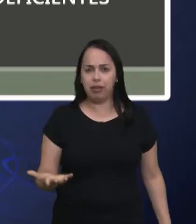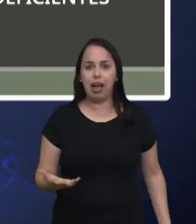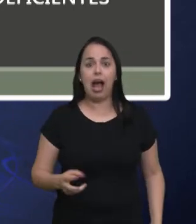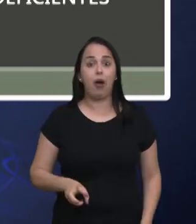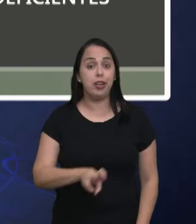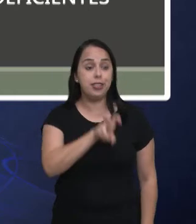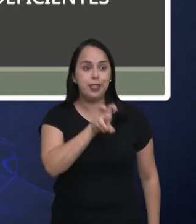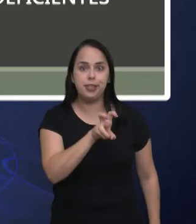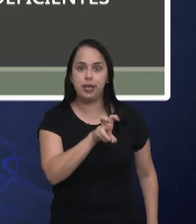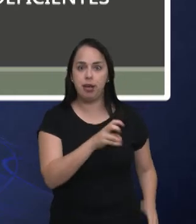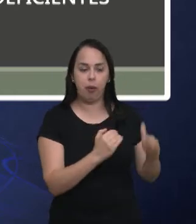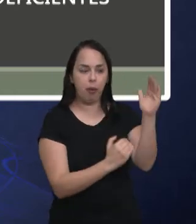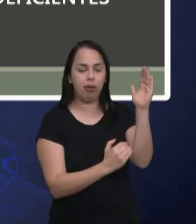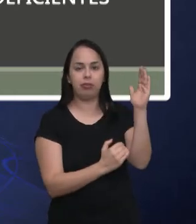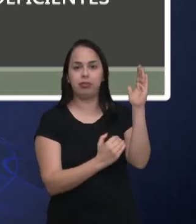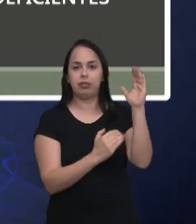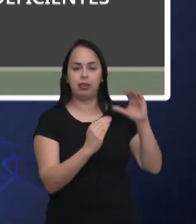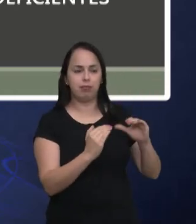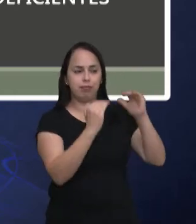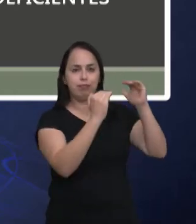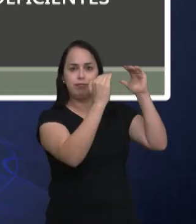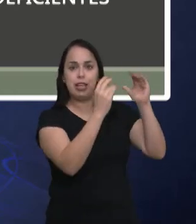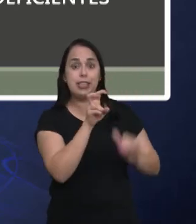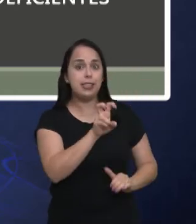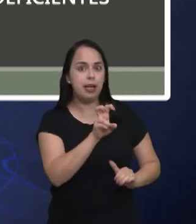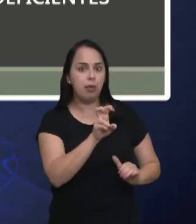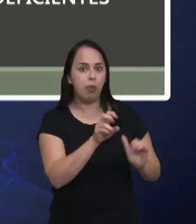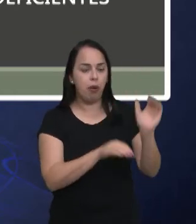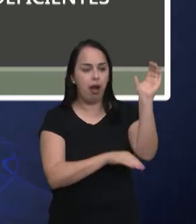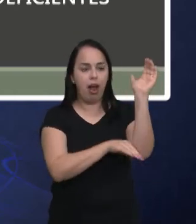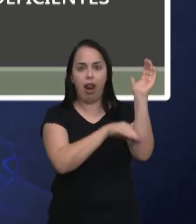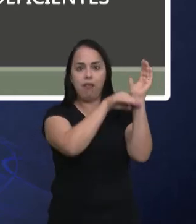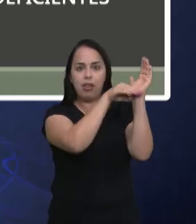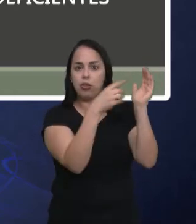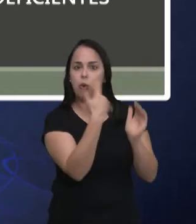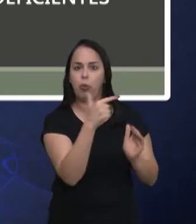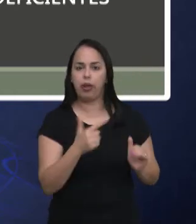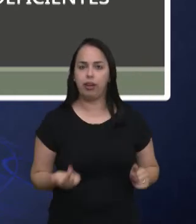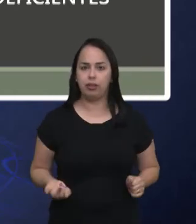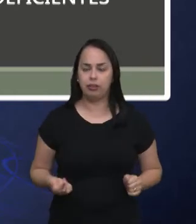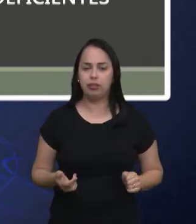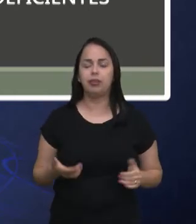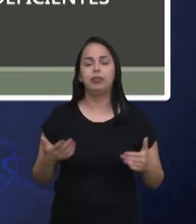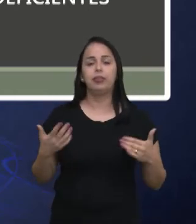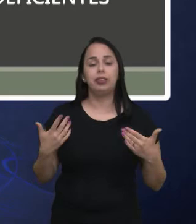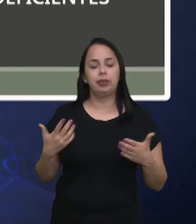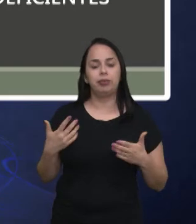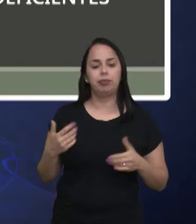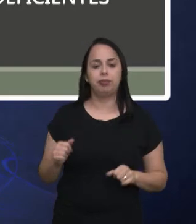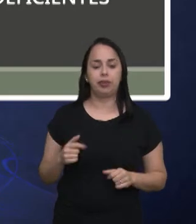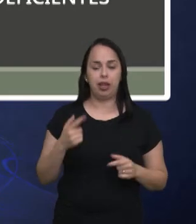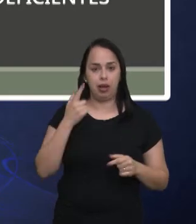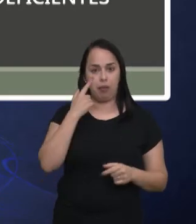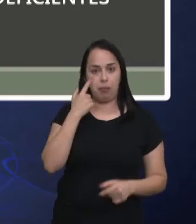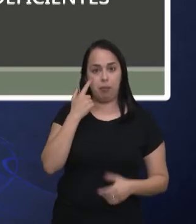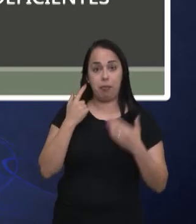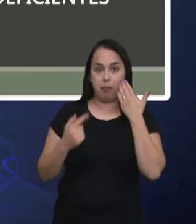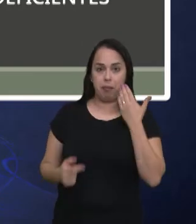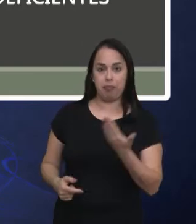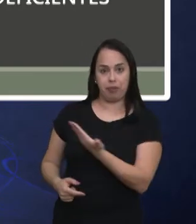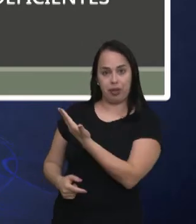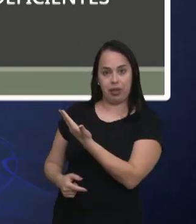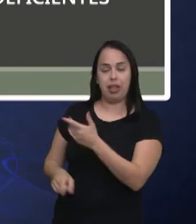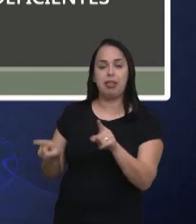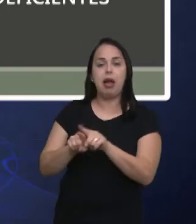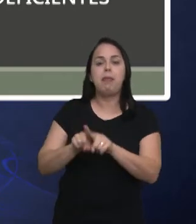5 andares sem elevador, né? Isso é para precarizar. E eu pus aqui um pouco o carrinho e o